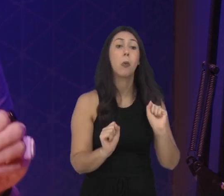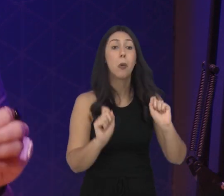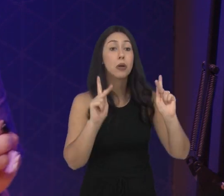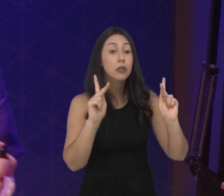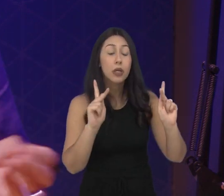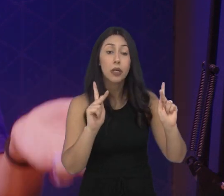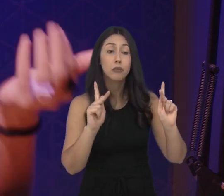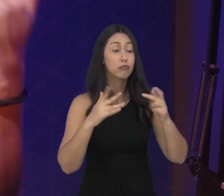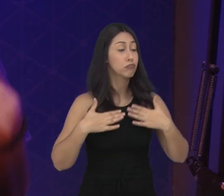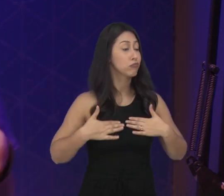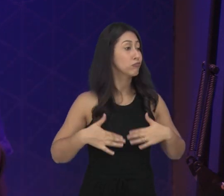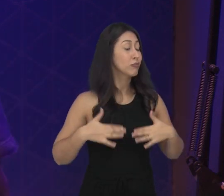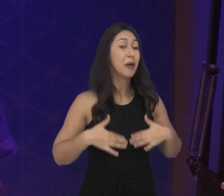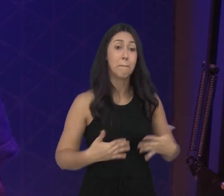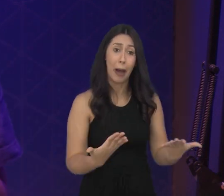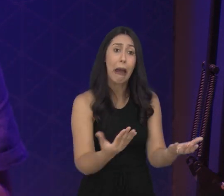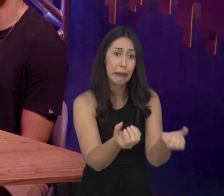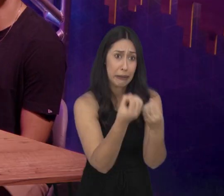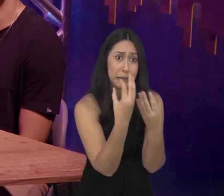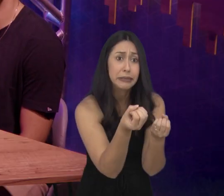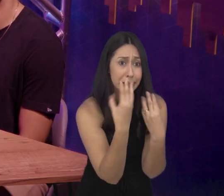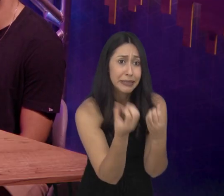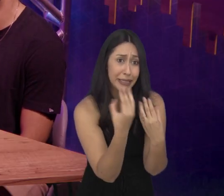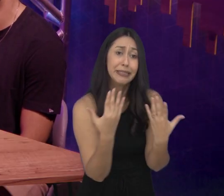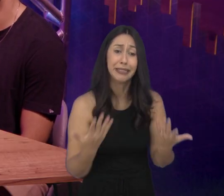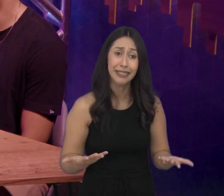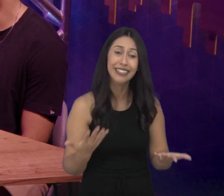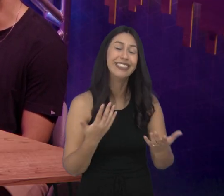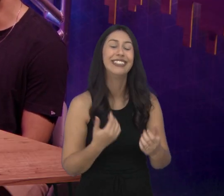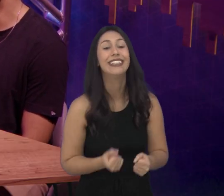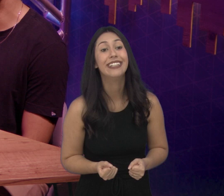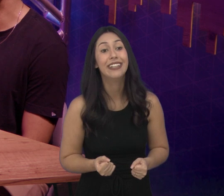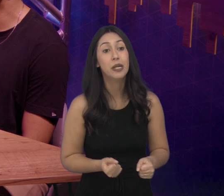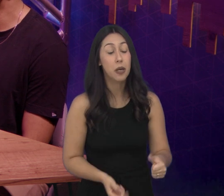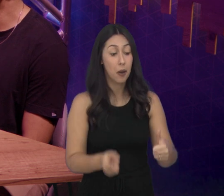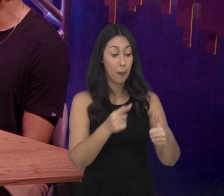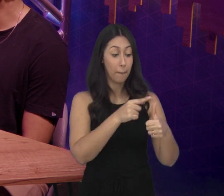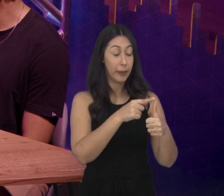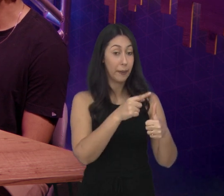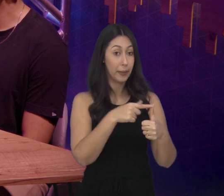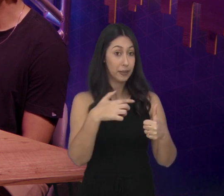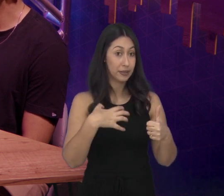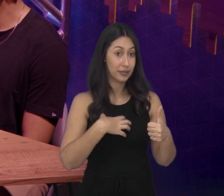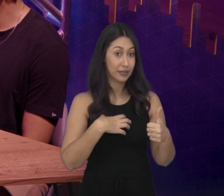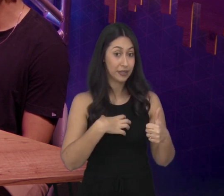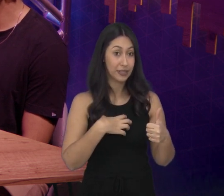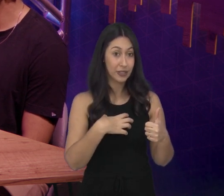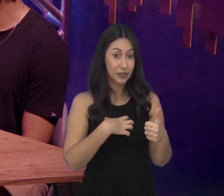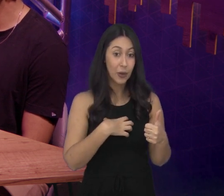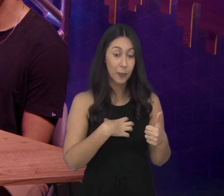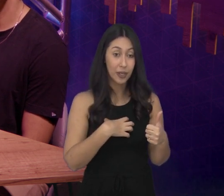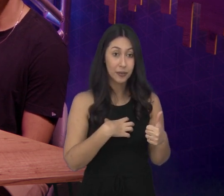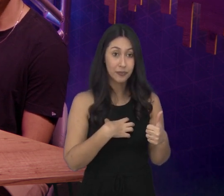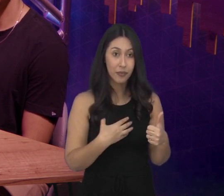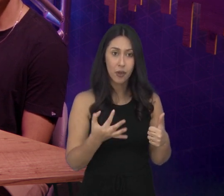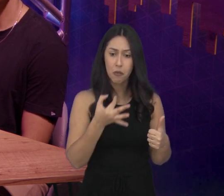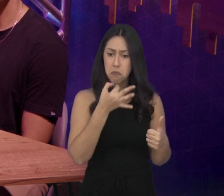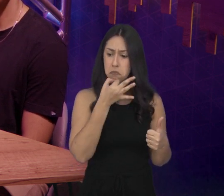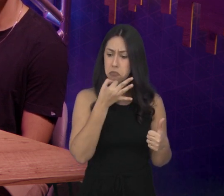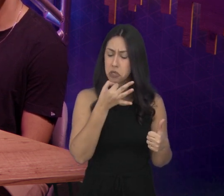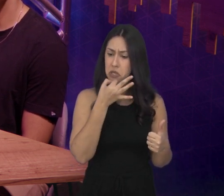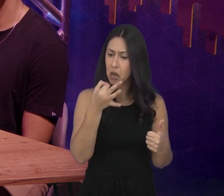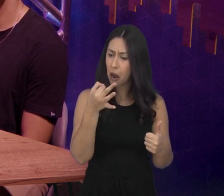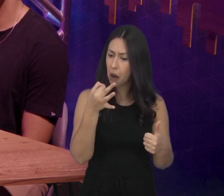tá tudo certo também, e ensinam pra gente como é que a gente deve viver. E daí a gente tem o primeiro sinal, então, que seria a mudança